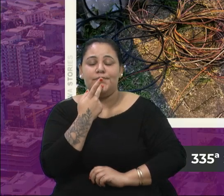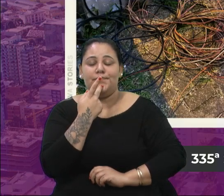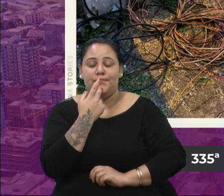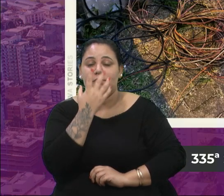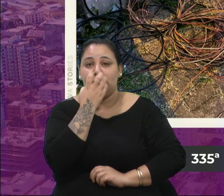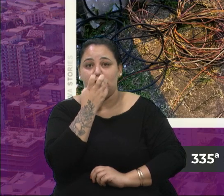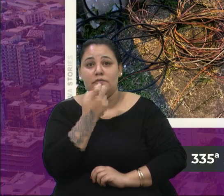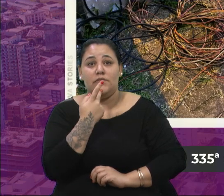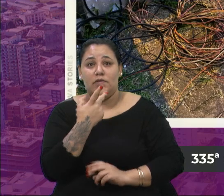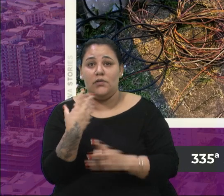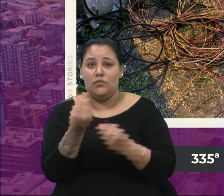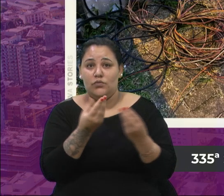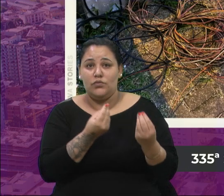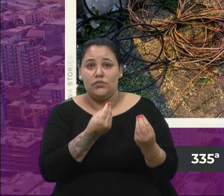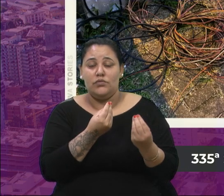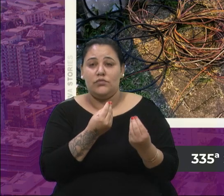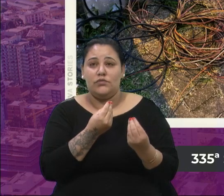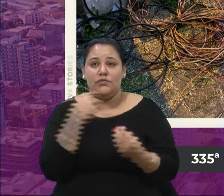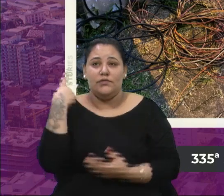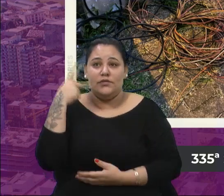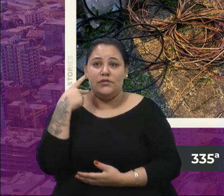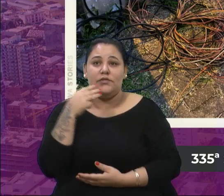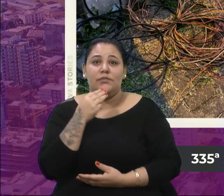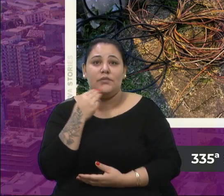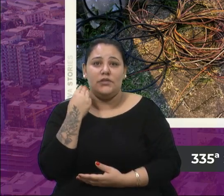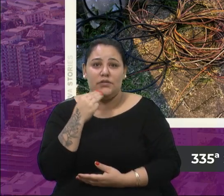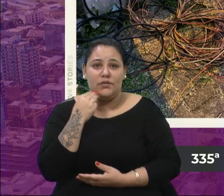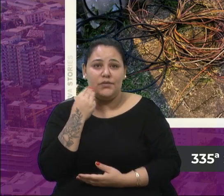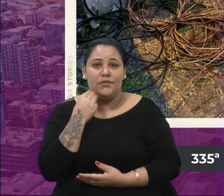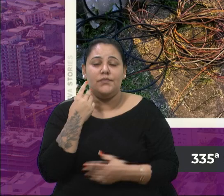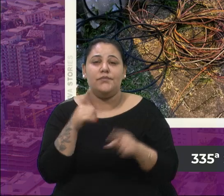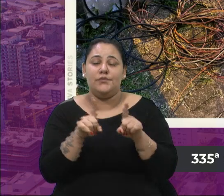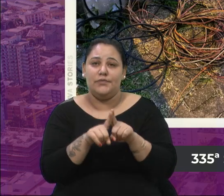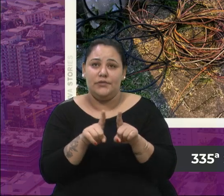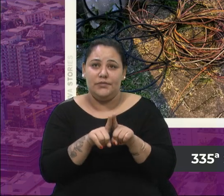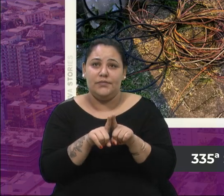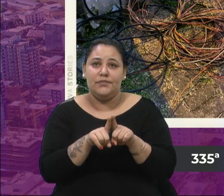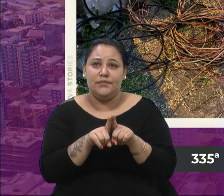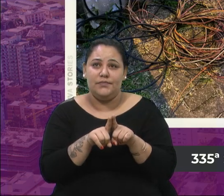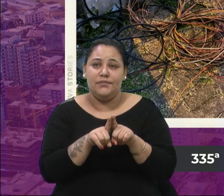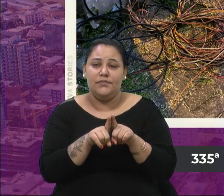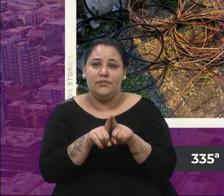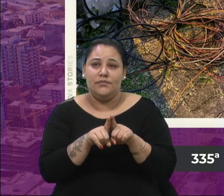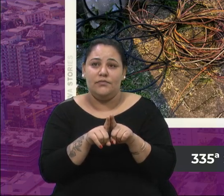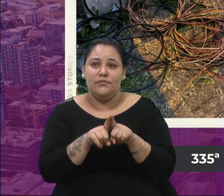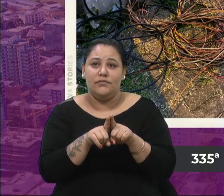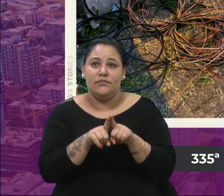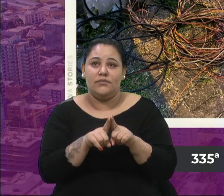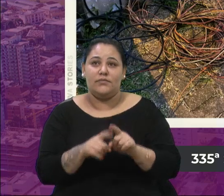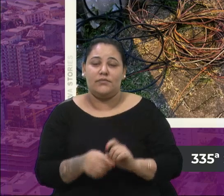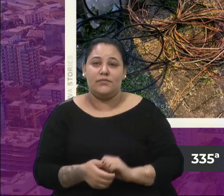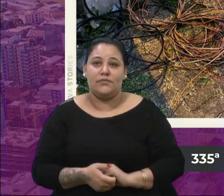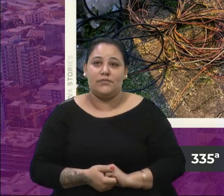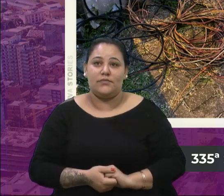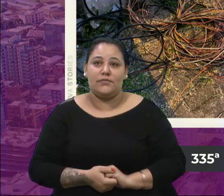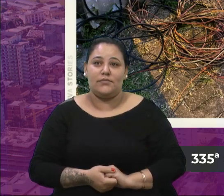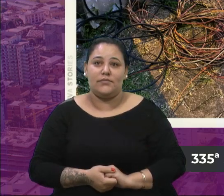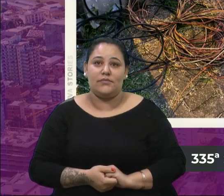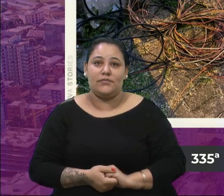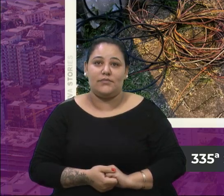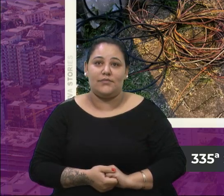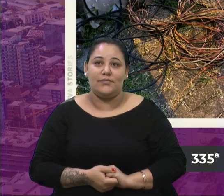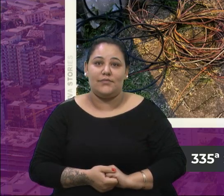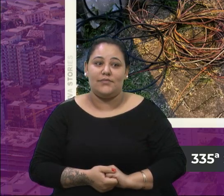vereadora Marisol também já tem um... Bonito, né? Marisol também é bonito. A Marisol já